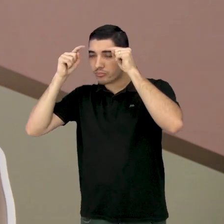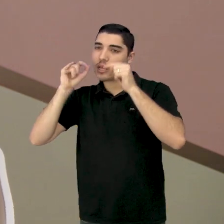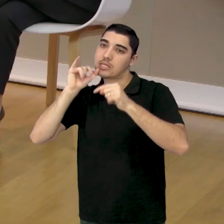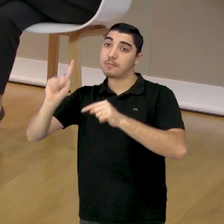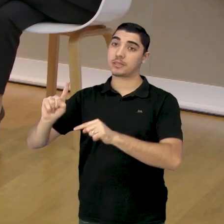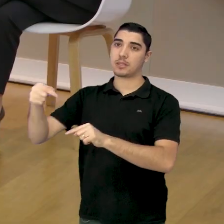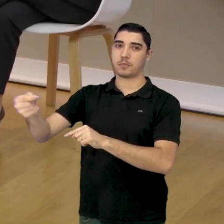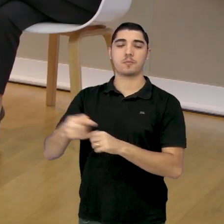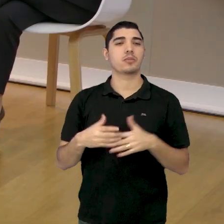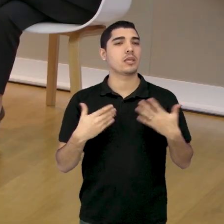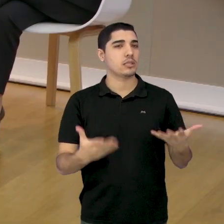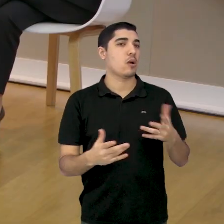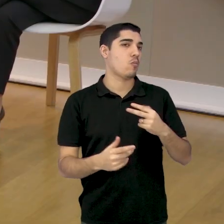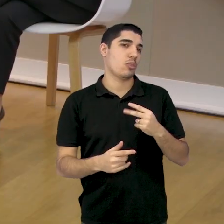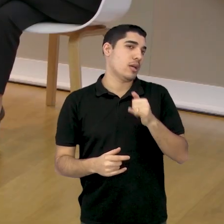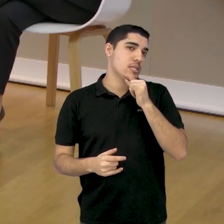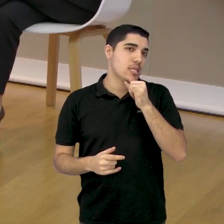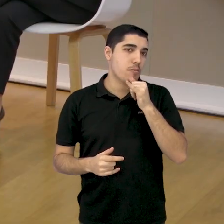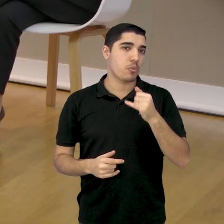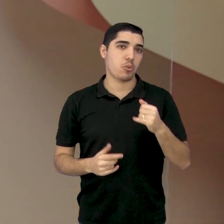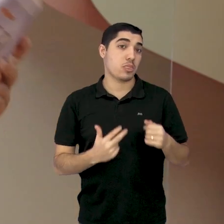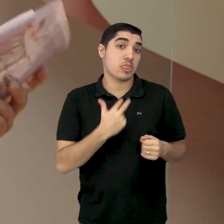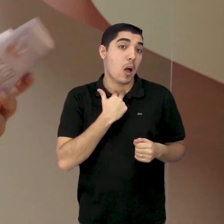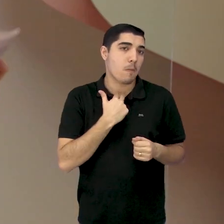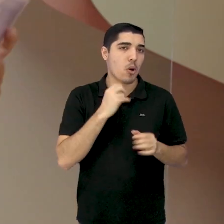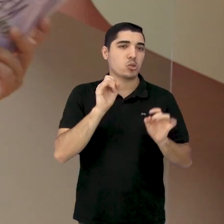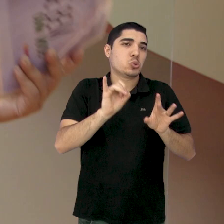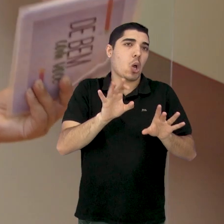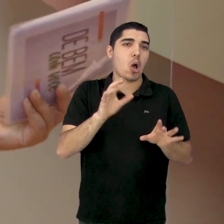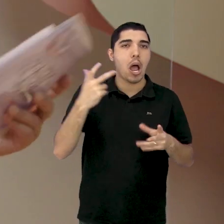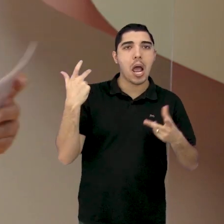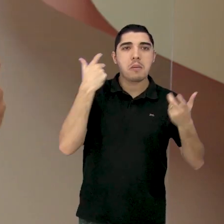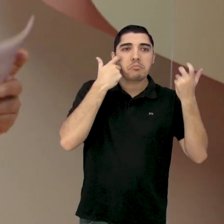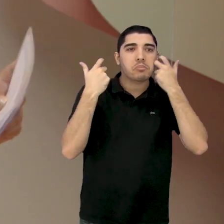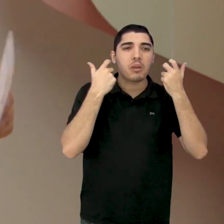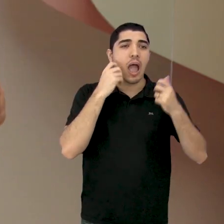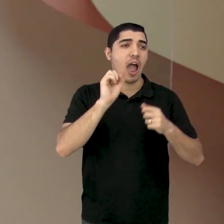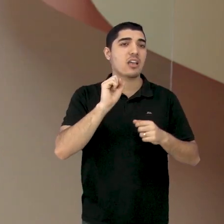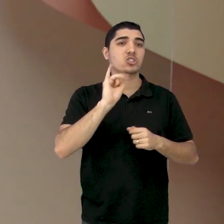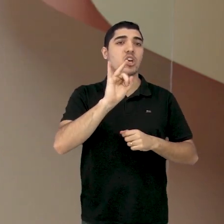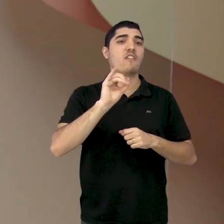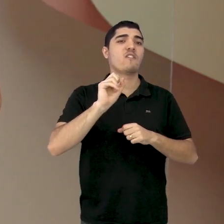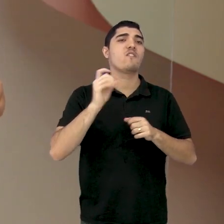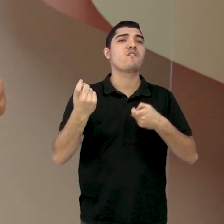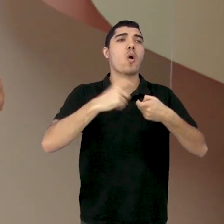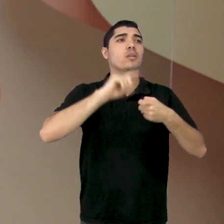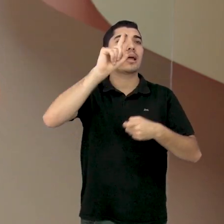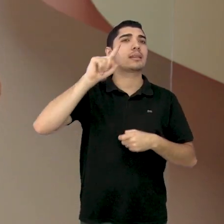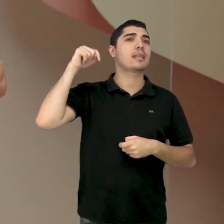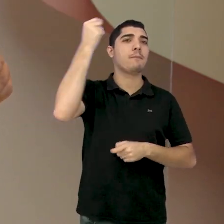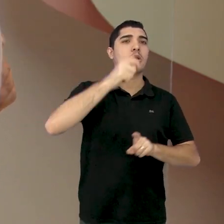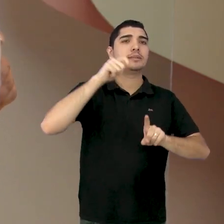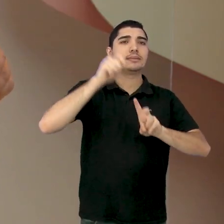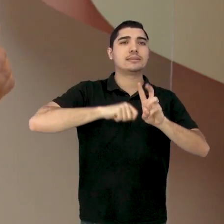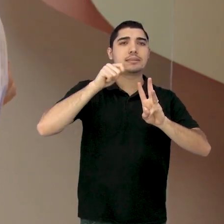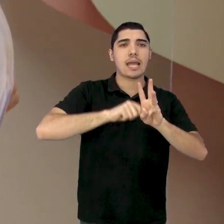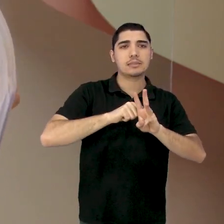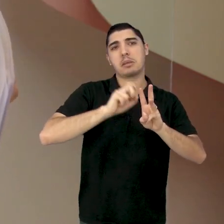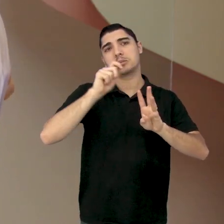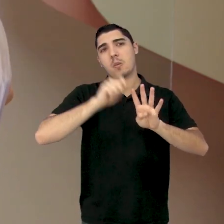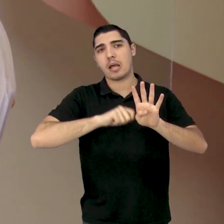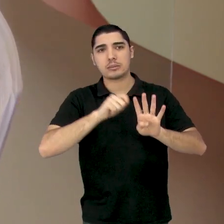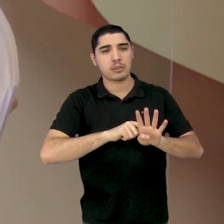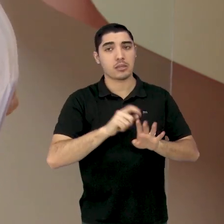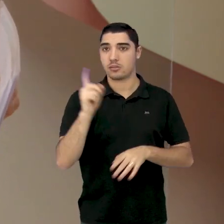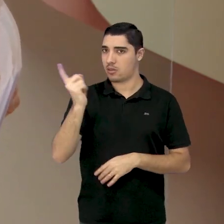né? Ah, então nada de aplicar aí o produto, né, a toxina, e depois voltar só para o retoque daqui 3 meses ou 4 meses,